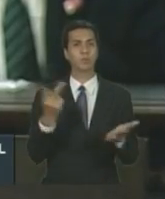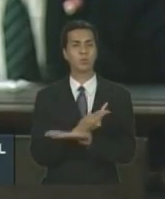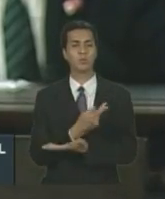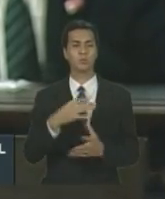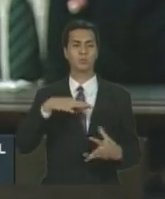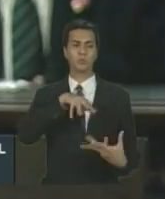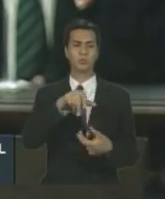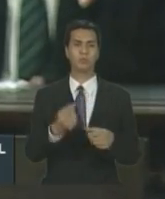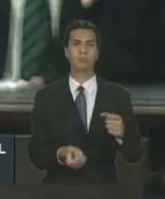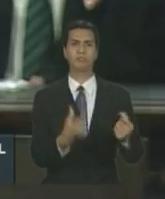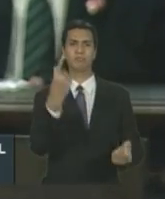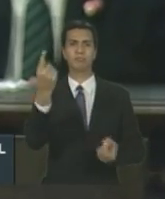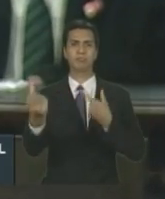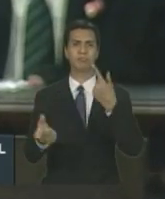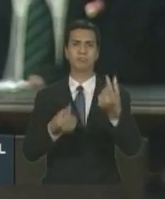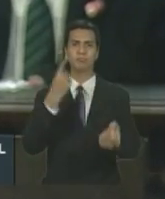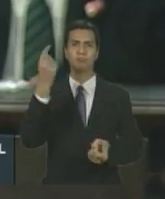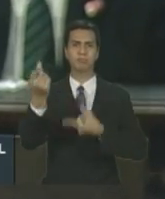são